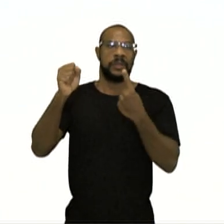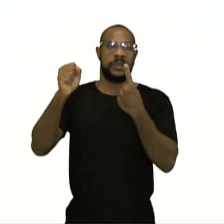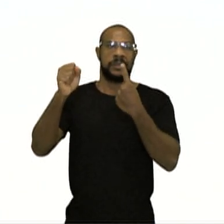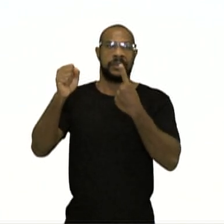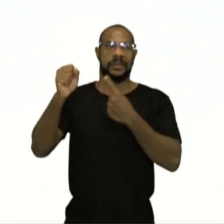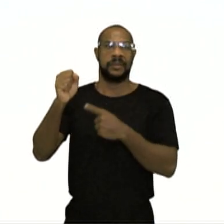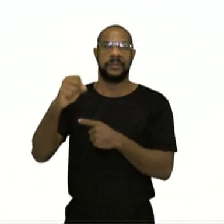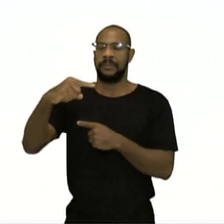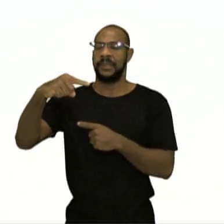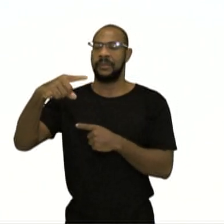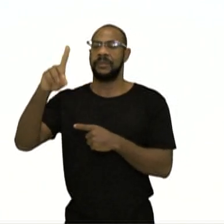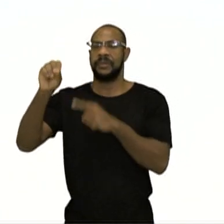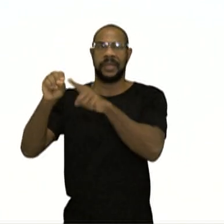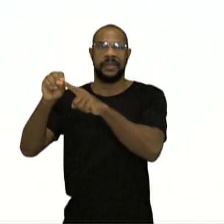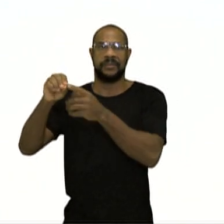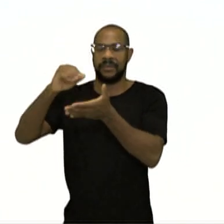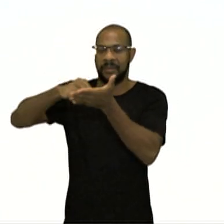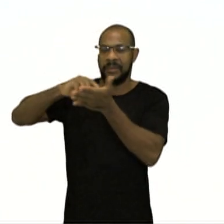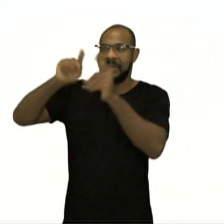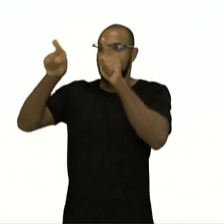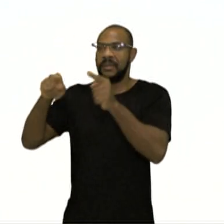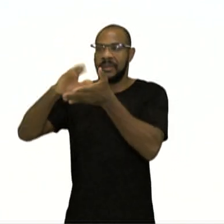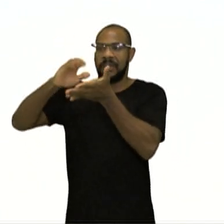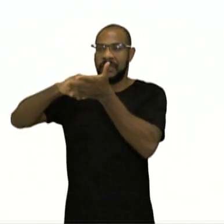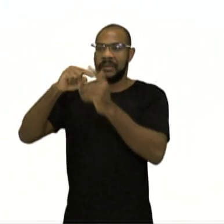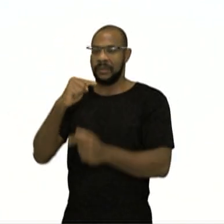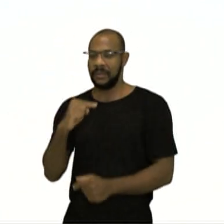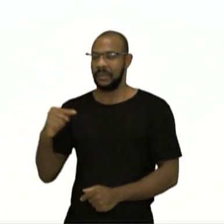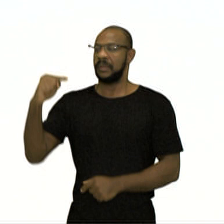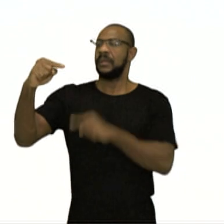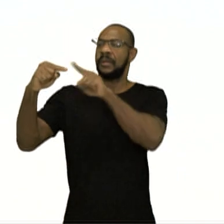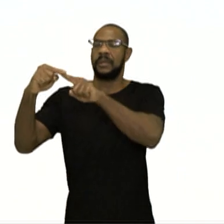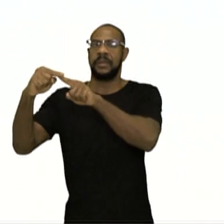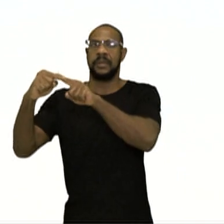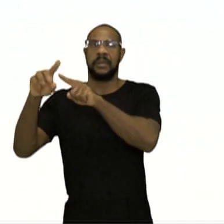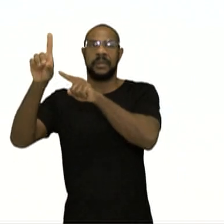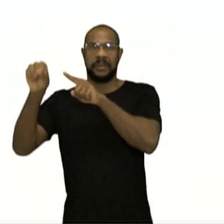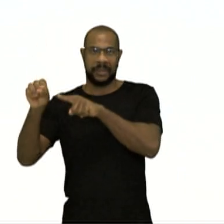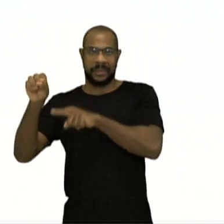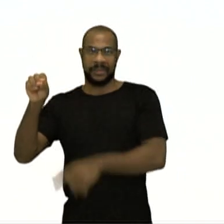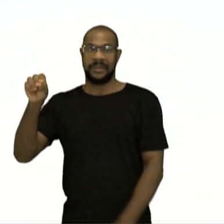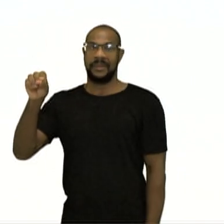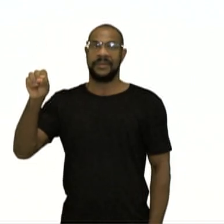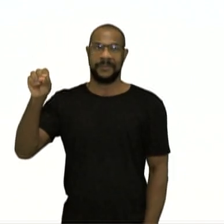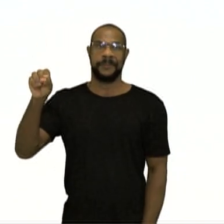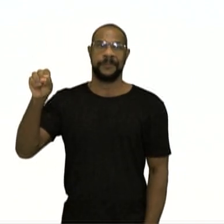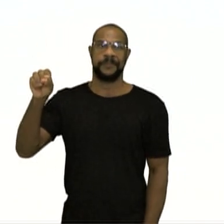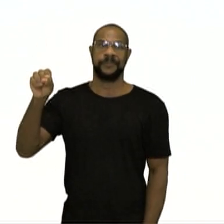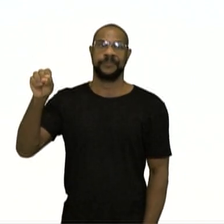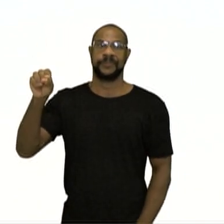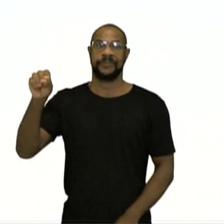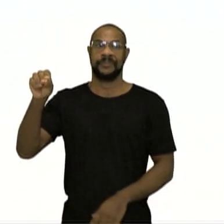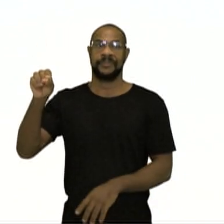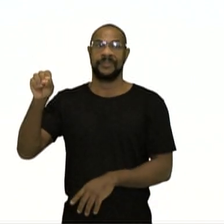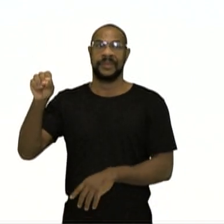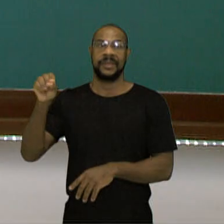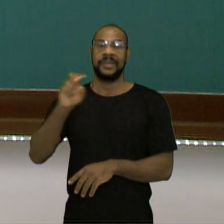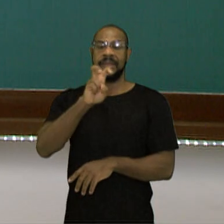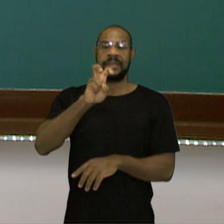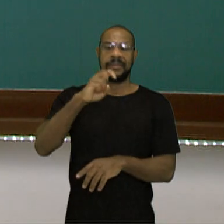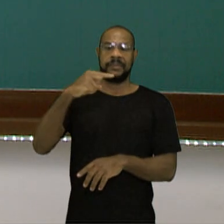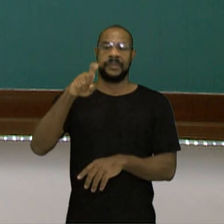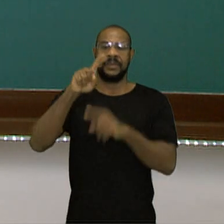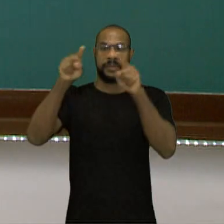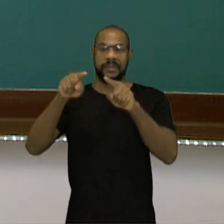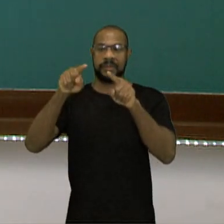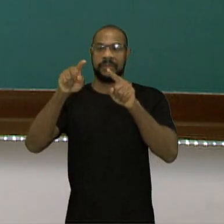No lugar de menos 10, com parênteses e esse sinal de mais aqui na frente, a gente vai usar simplesmente o número menos 10. E esse menos